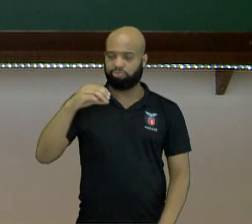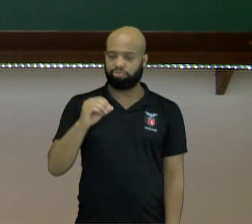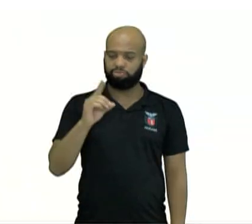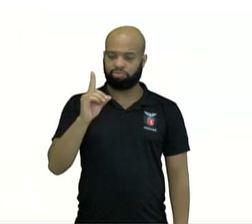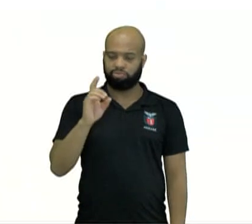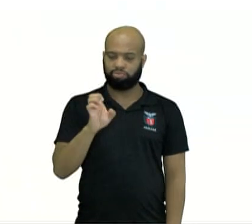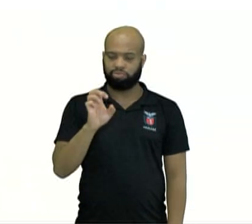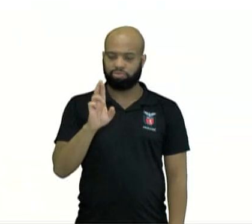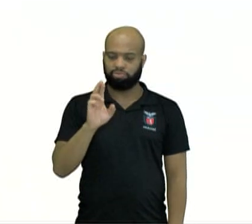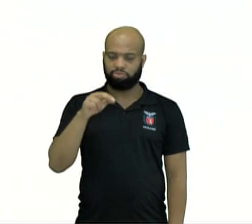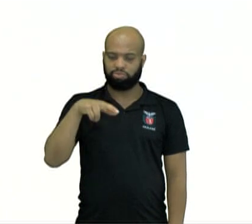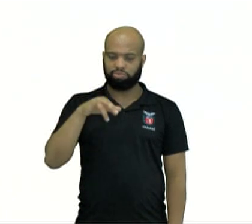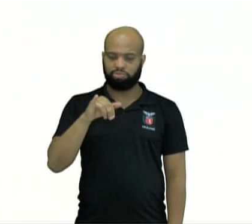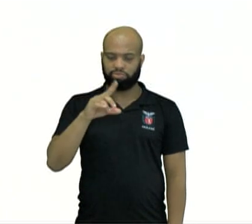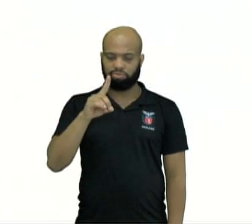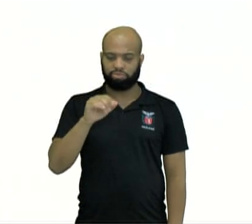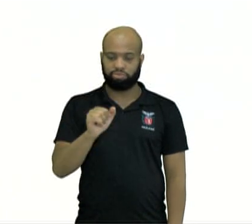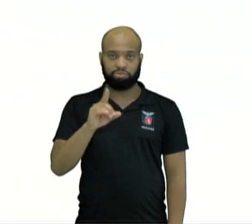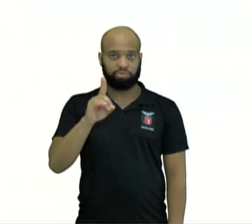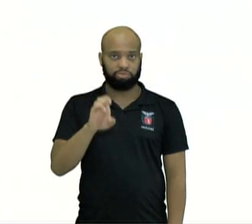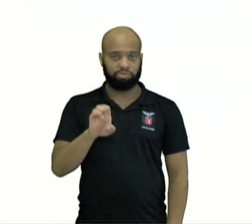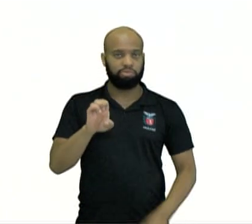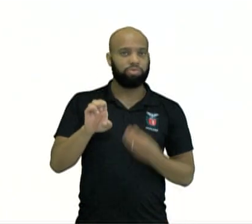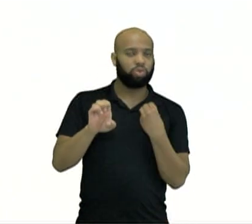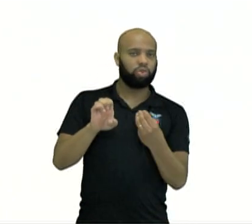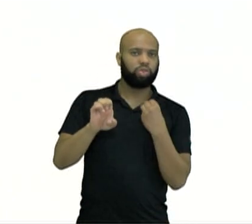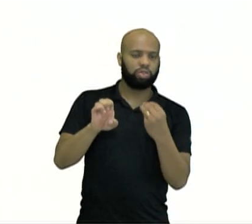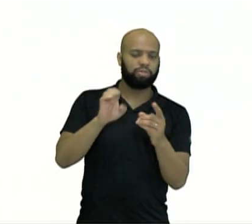a sociologia foi influenciada pela modernidade?